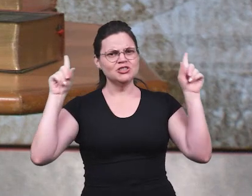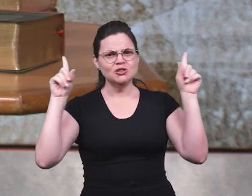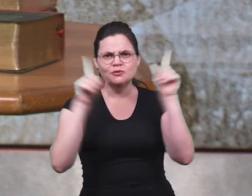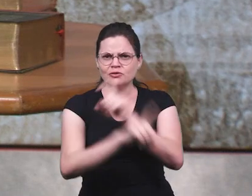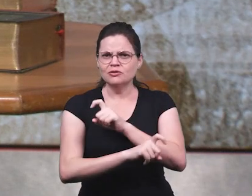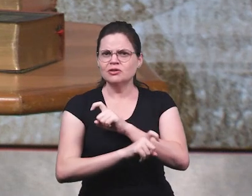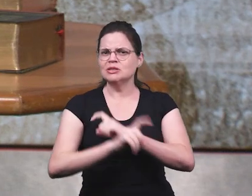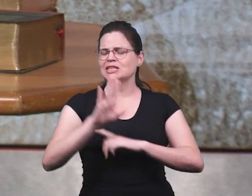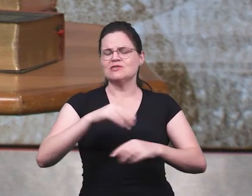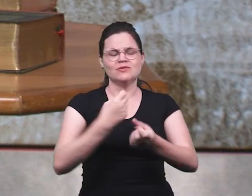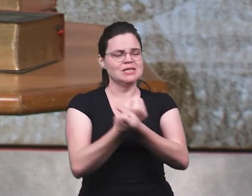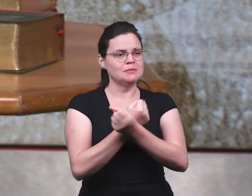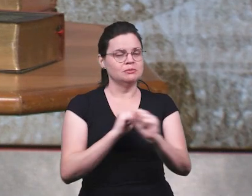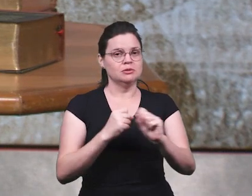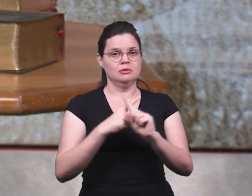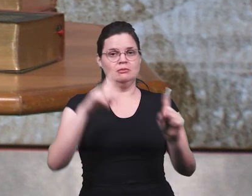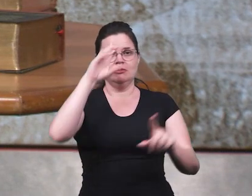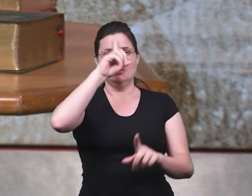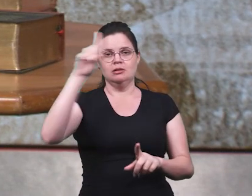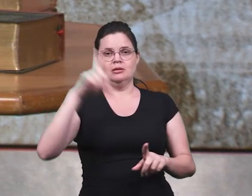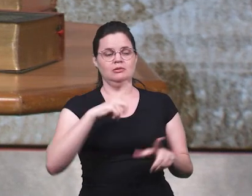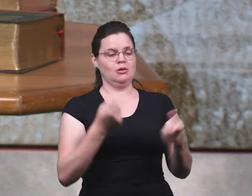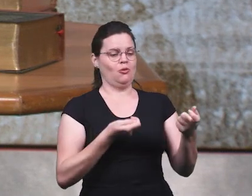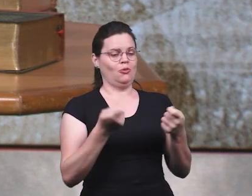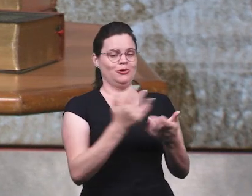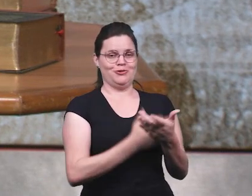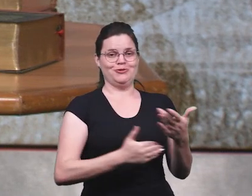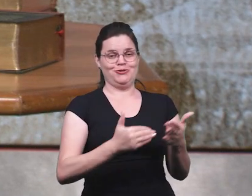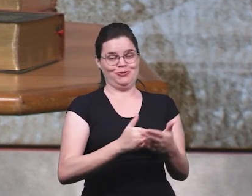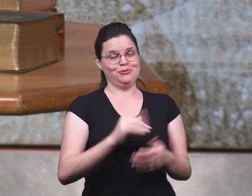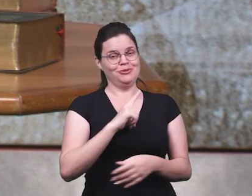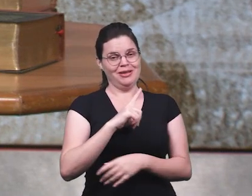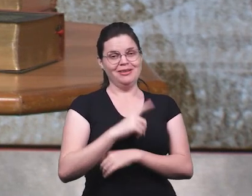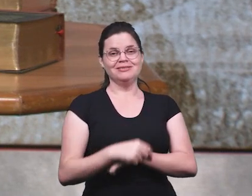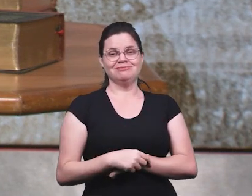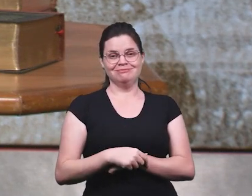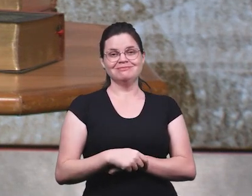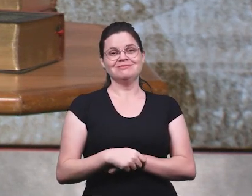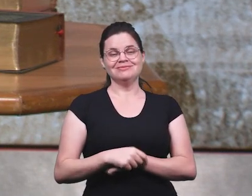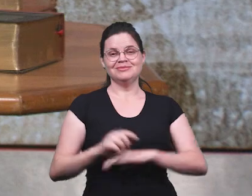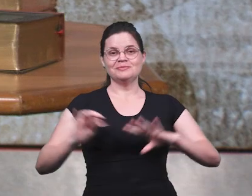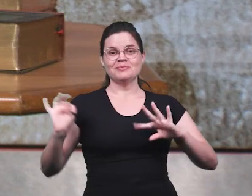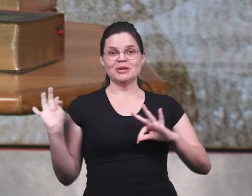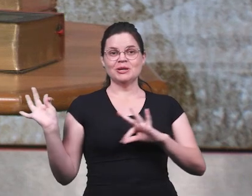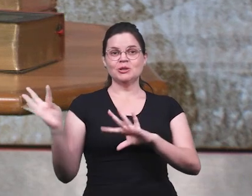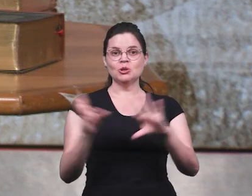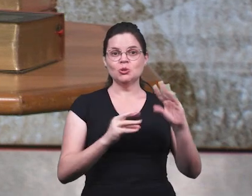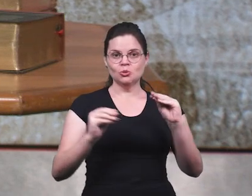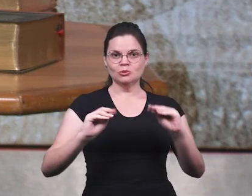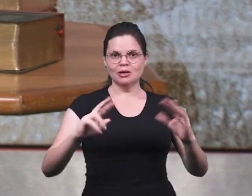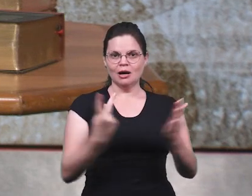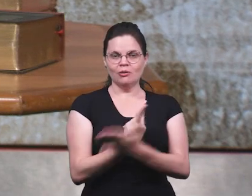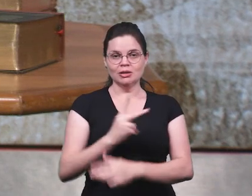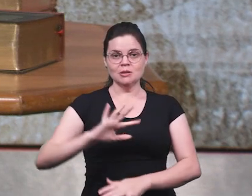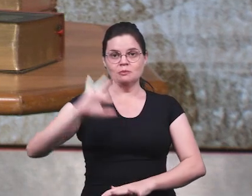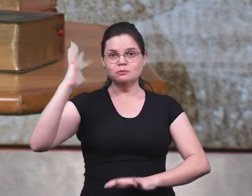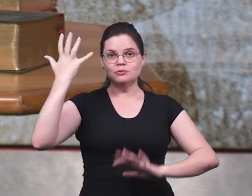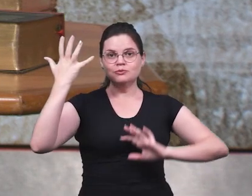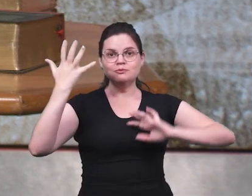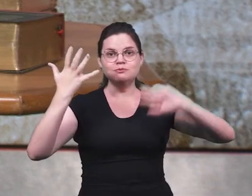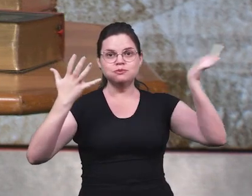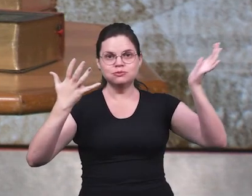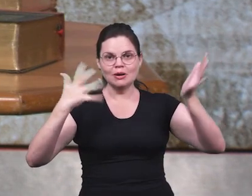pareçam, tudo está sob o domínio do Senhor. E, diante de todos aqueles sinais, já